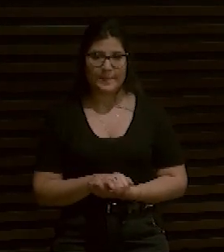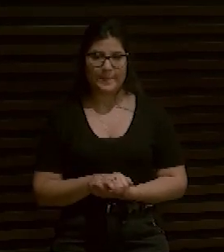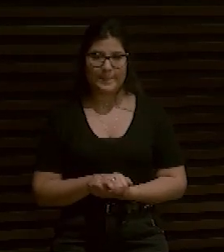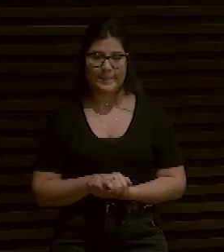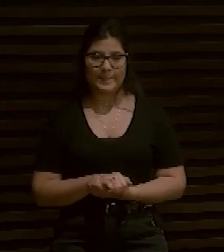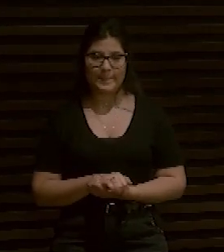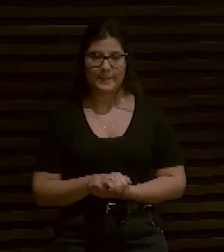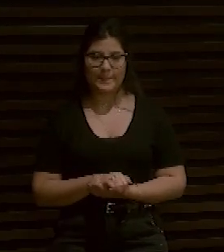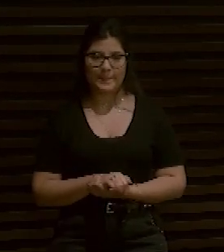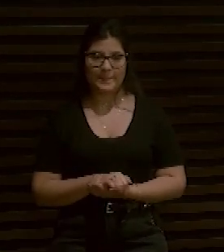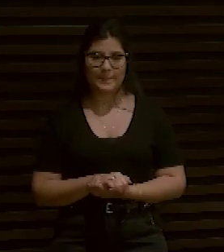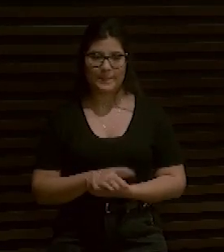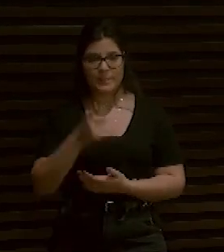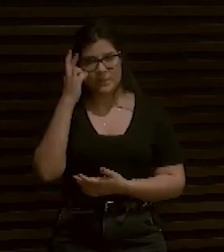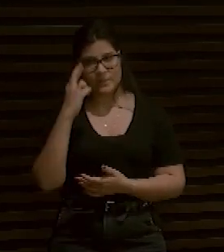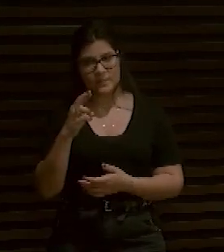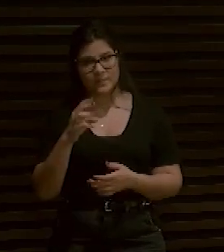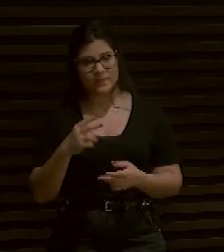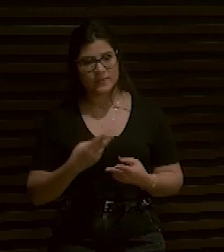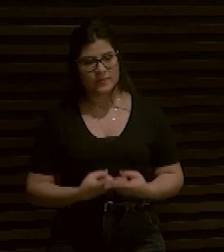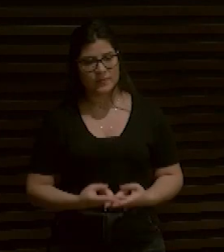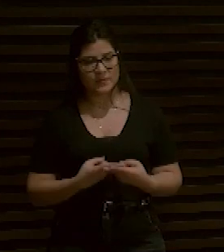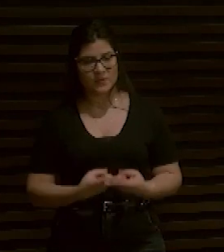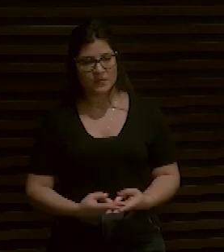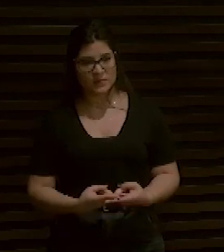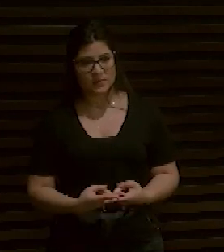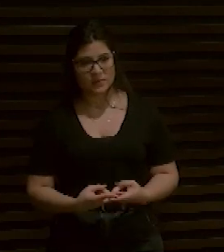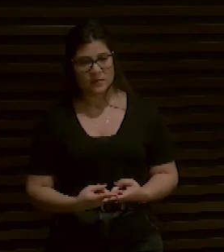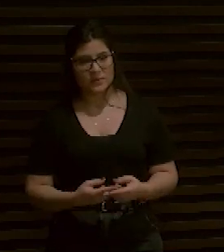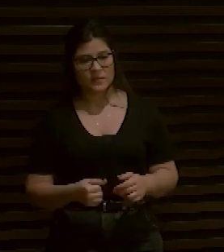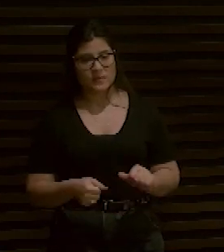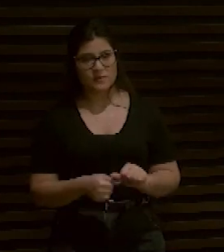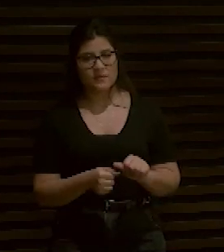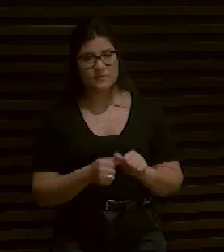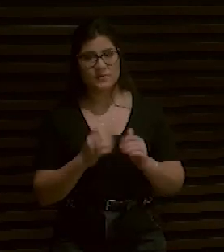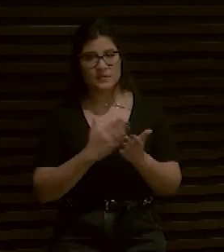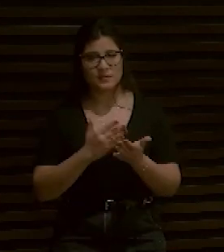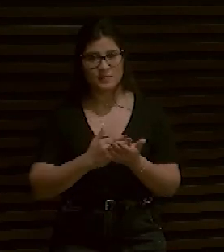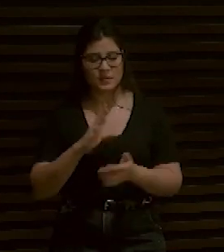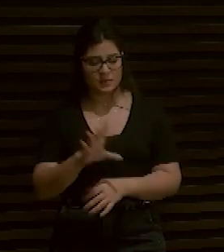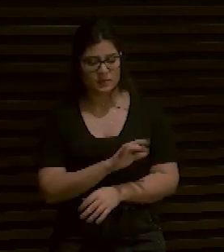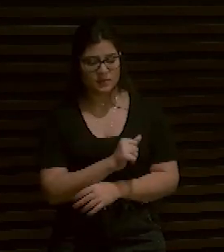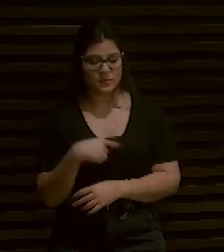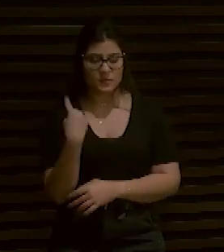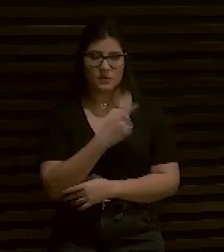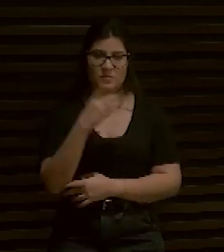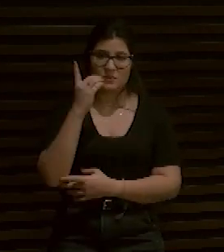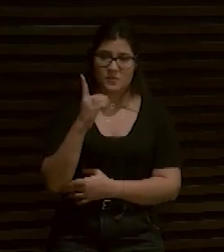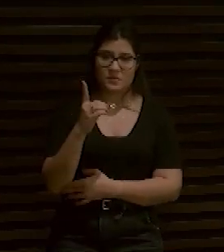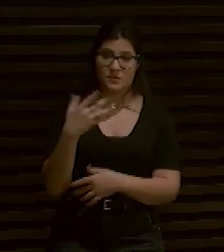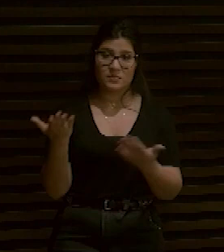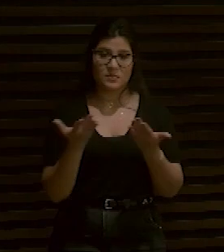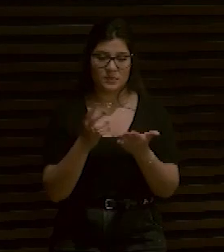isso. O Senhor é longânimo. Isso faz parte do amor do nosso Deus. Agora eu quero